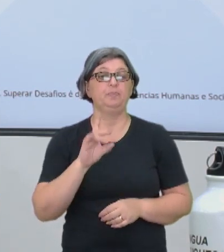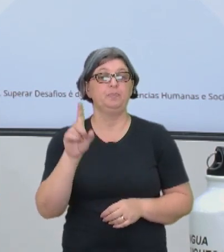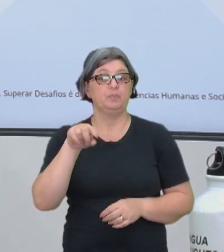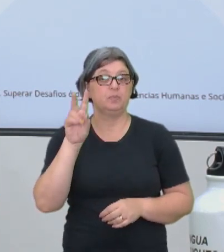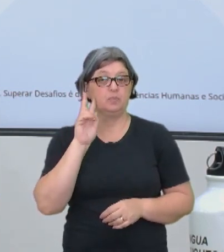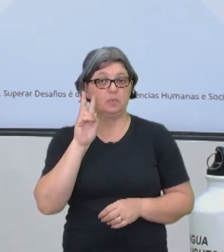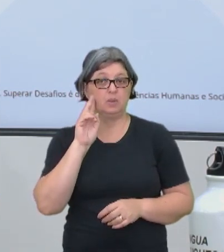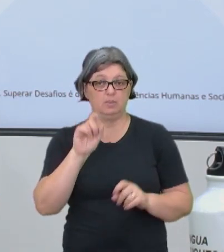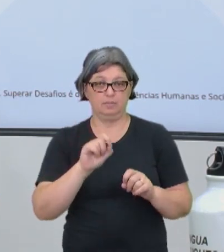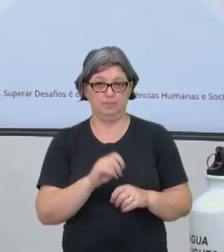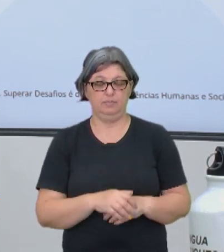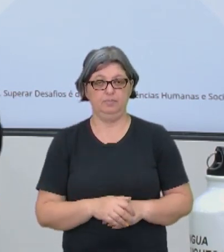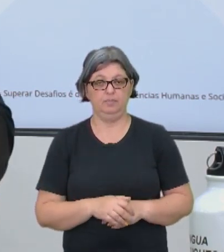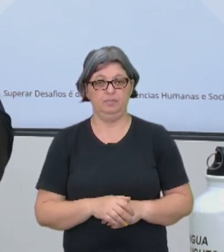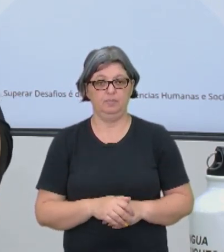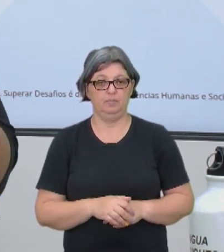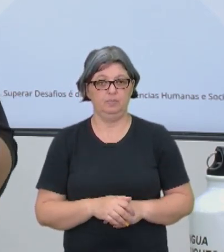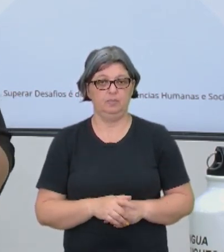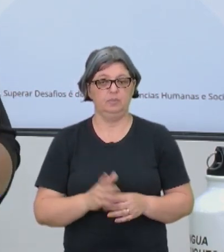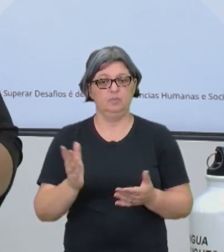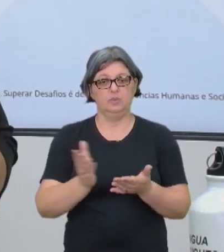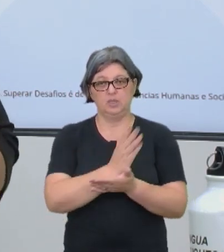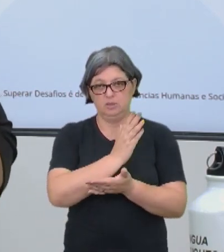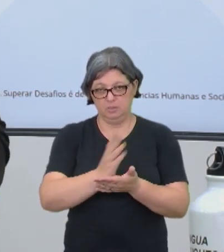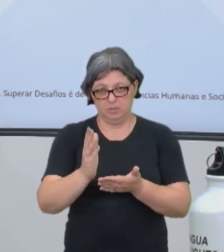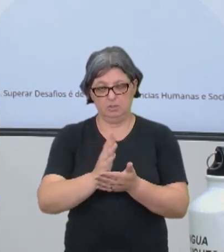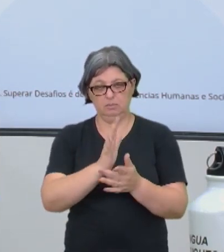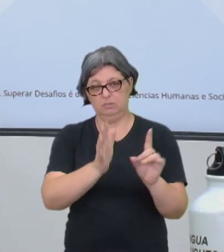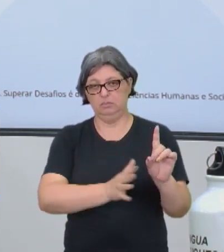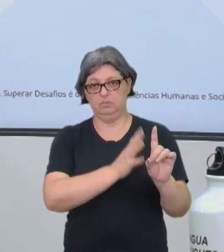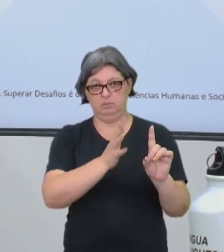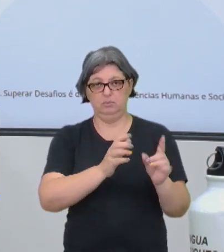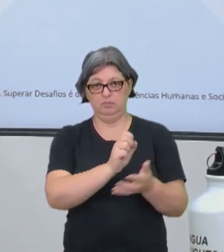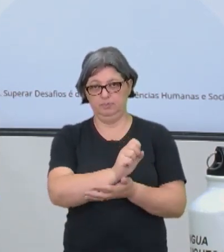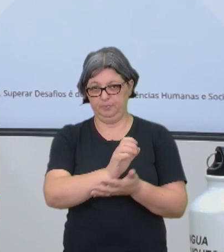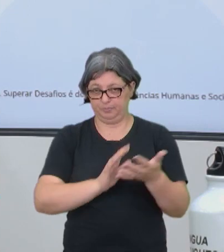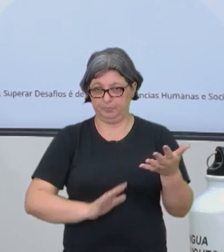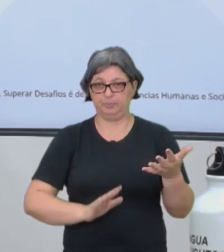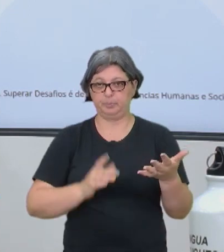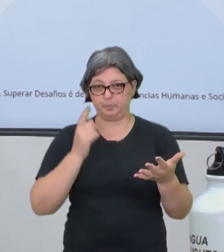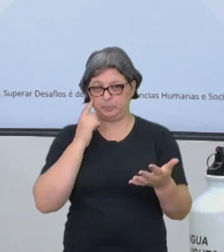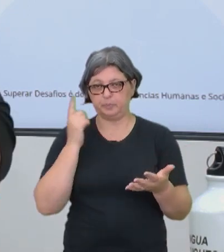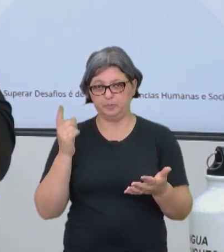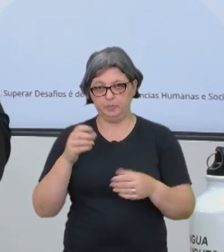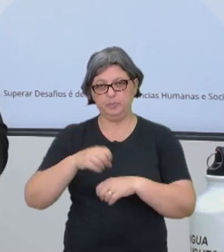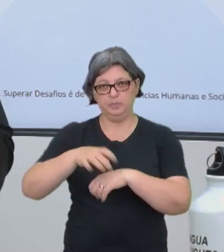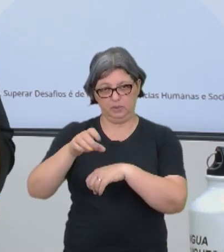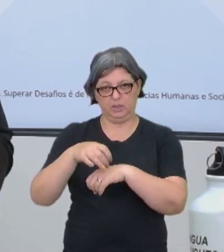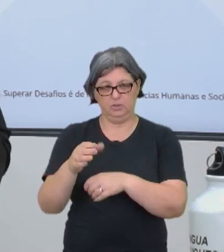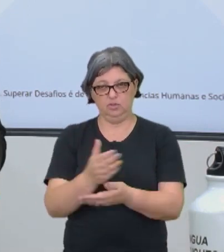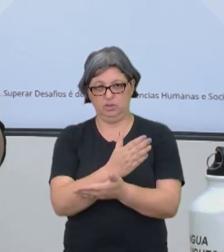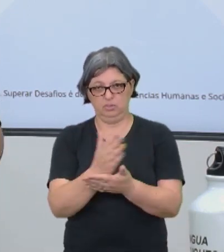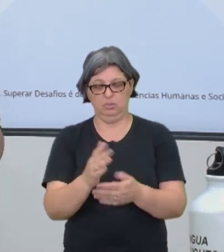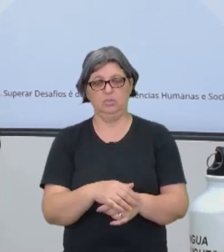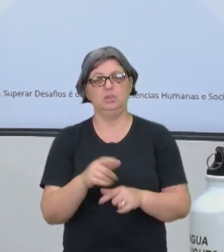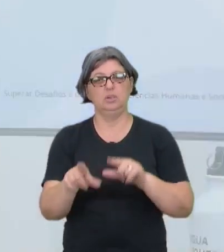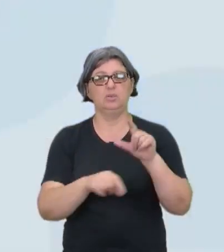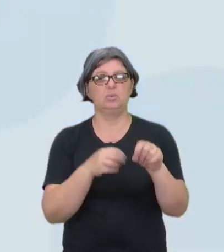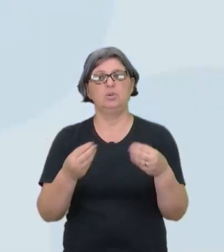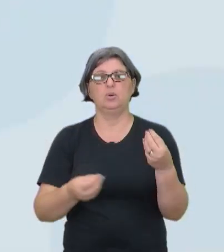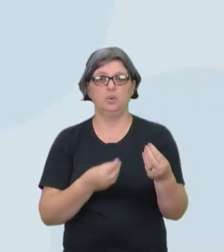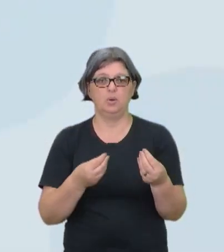então, pegue a questão de separar a apresentação da atividade, eu deixei mais algumas dicas. Escolha, então, como será